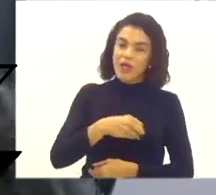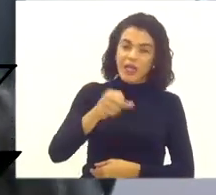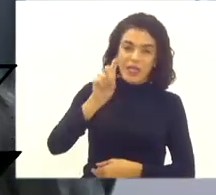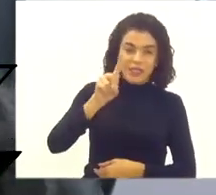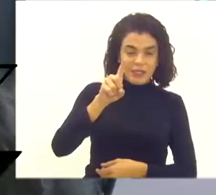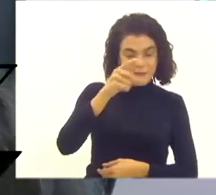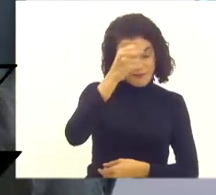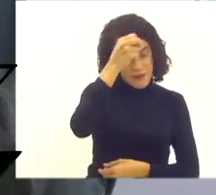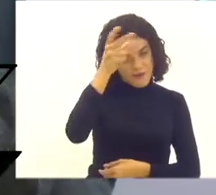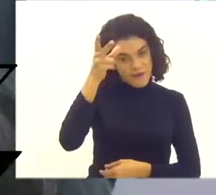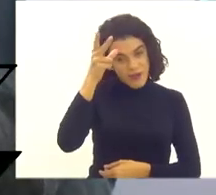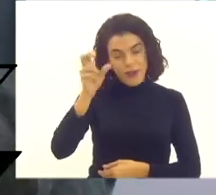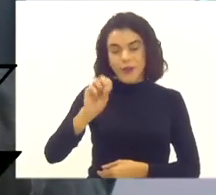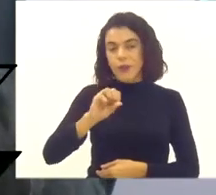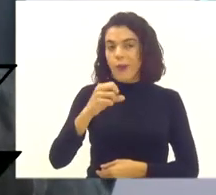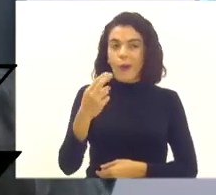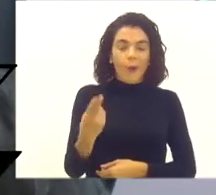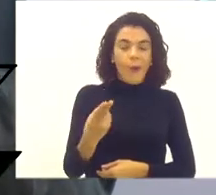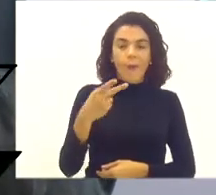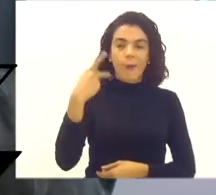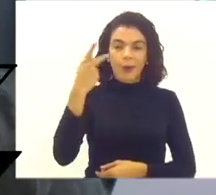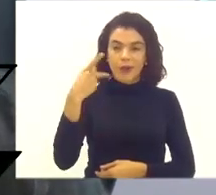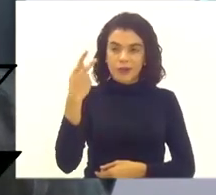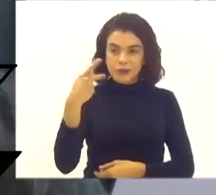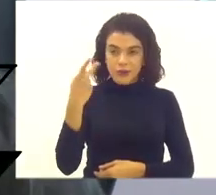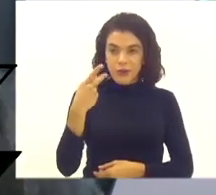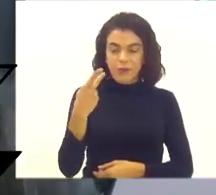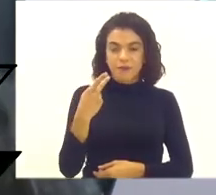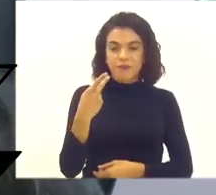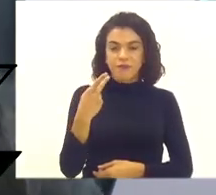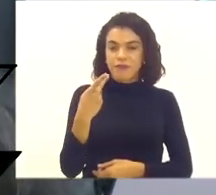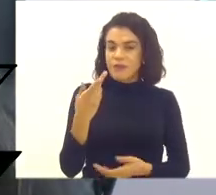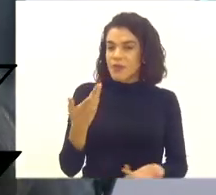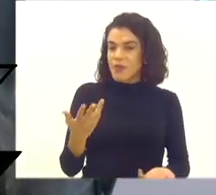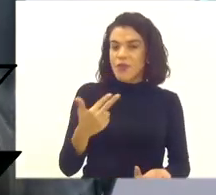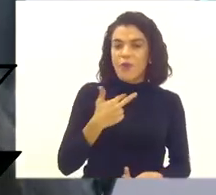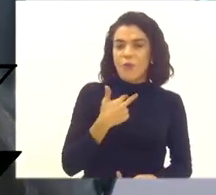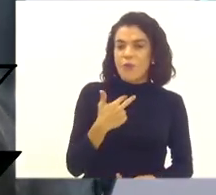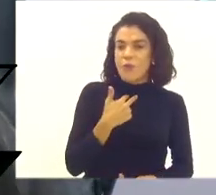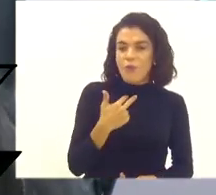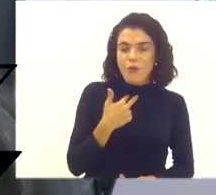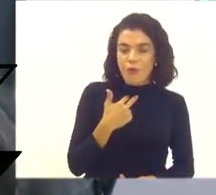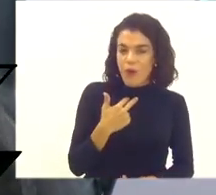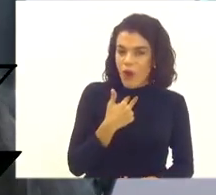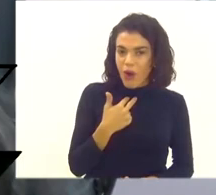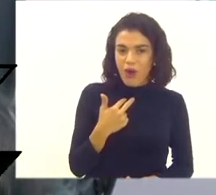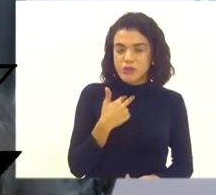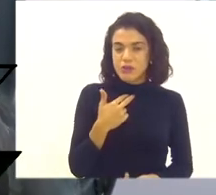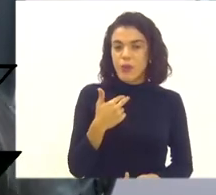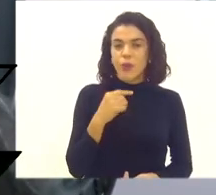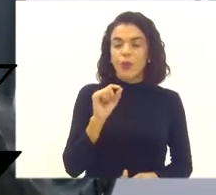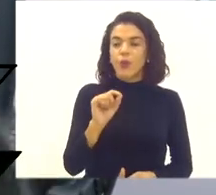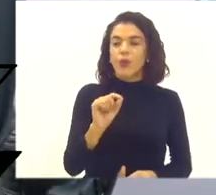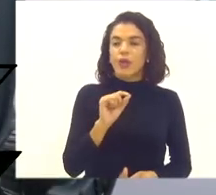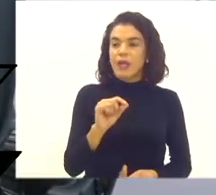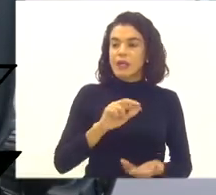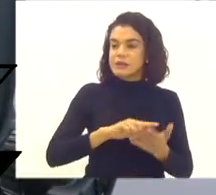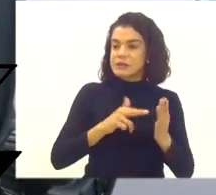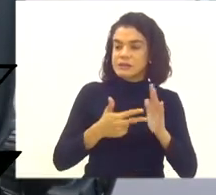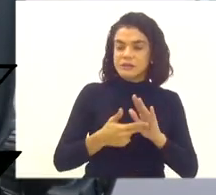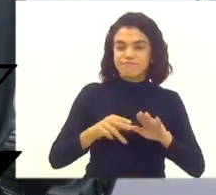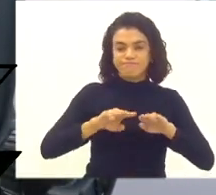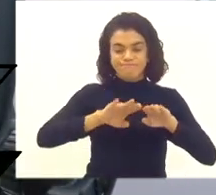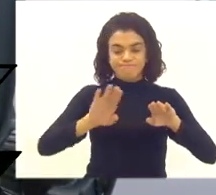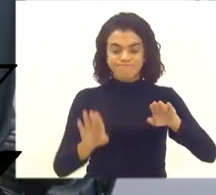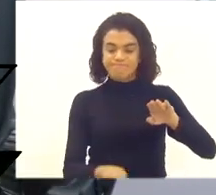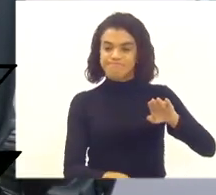parentes de outros de outros políticos isso por si só não pode ser né o indicador de demérito